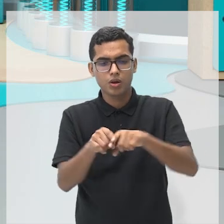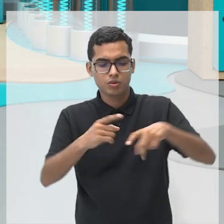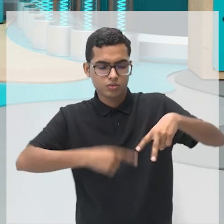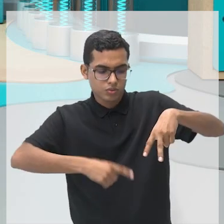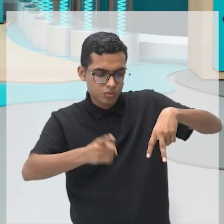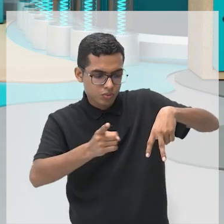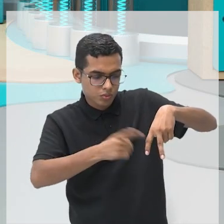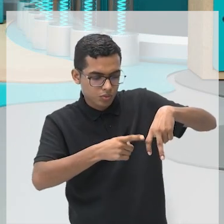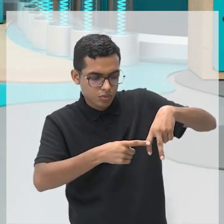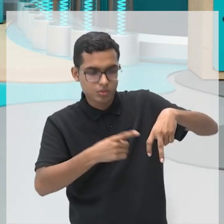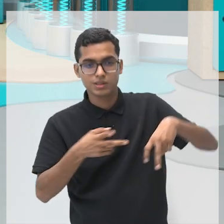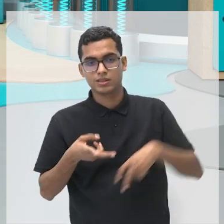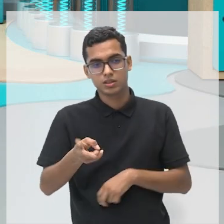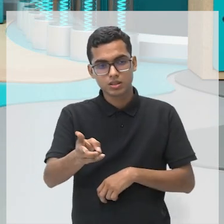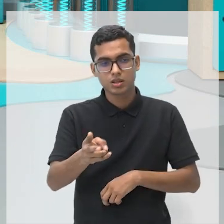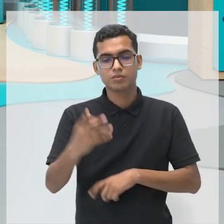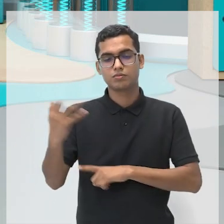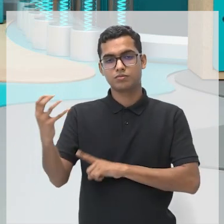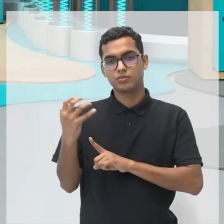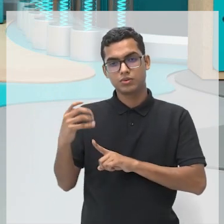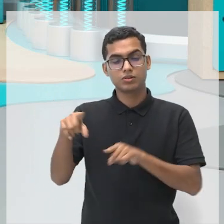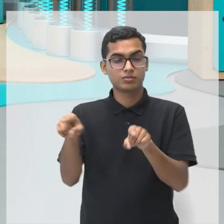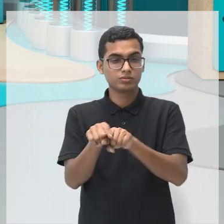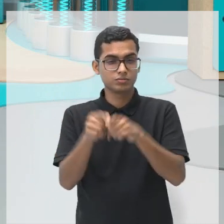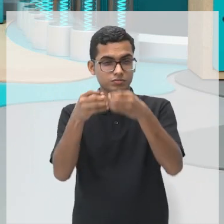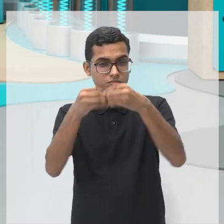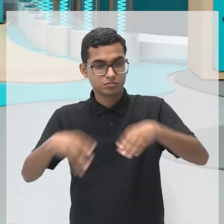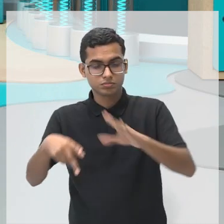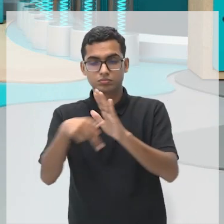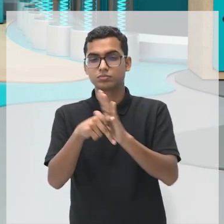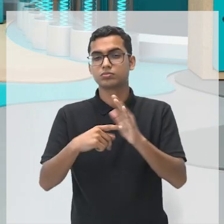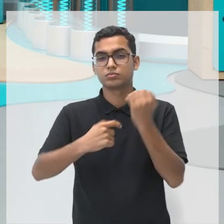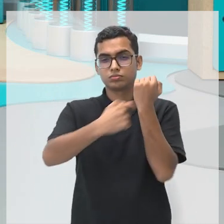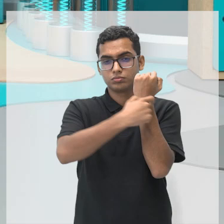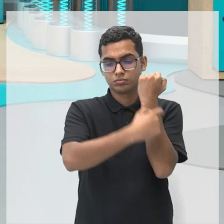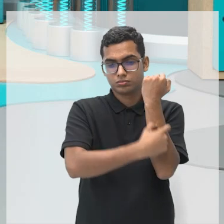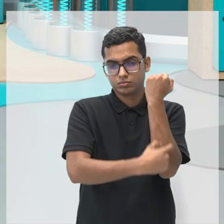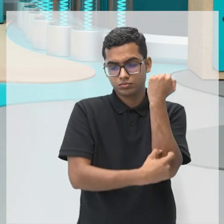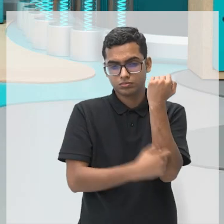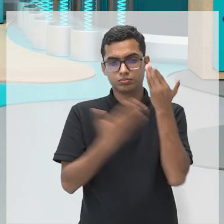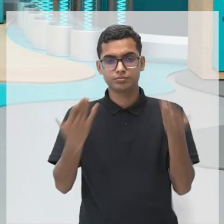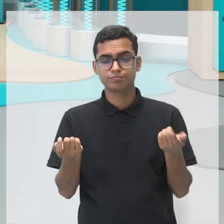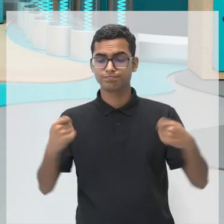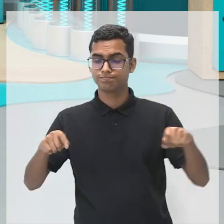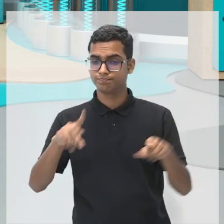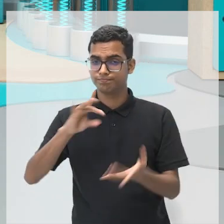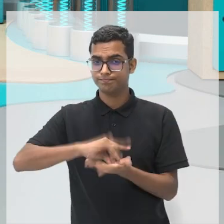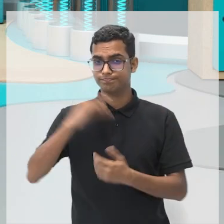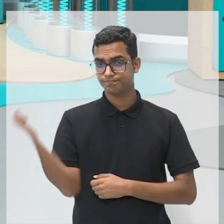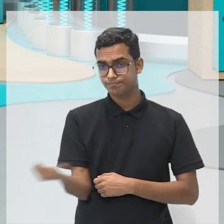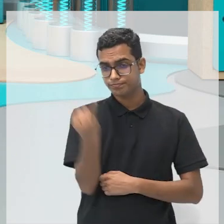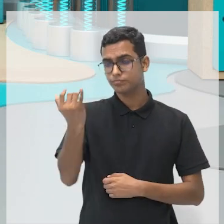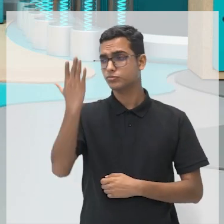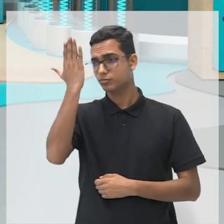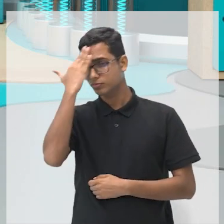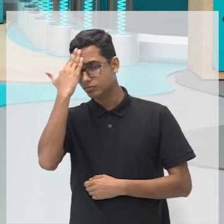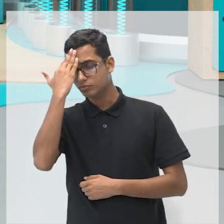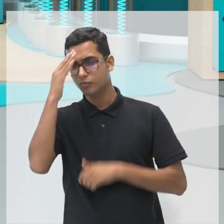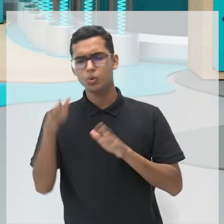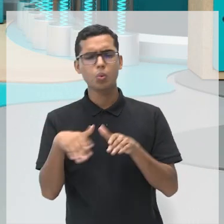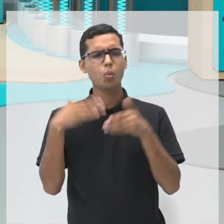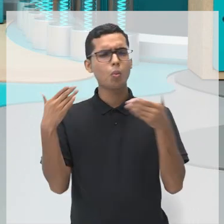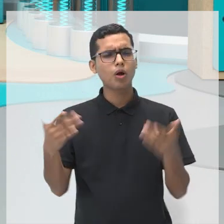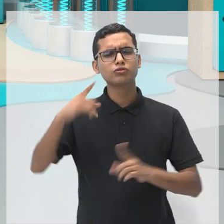coluna, um sistema vai afetar o outro, tá bom? Então é importante a gente identificar qual